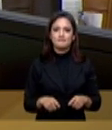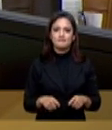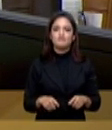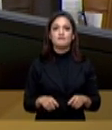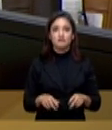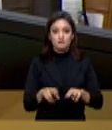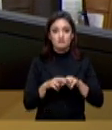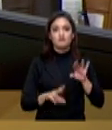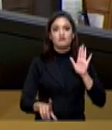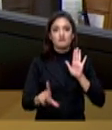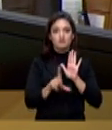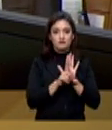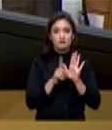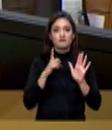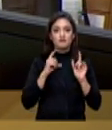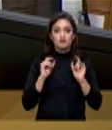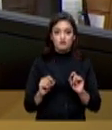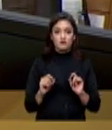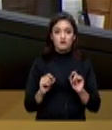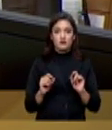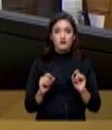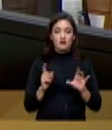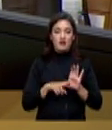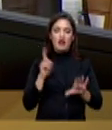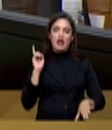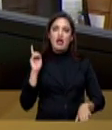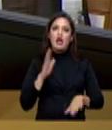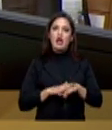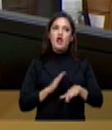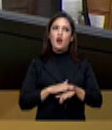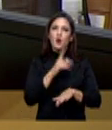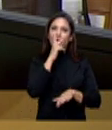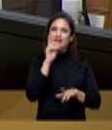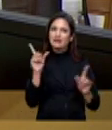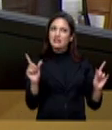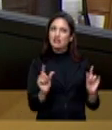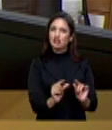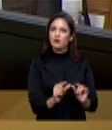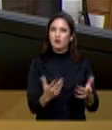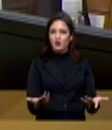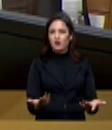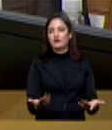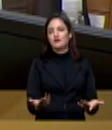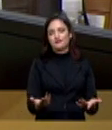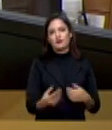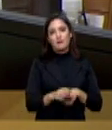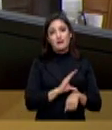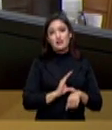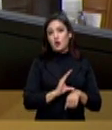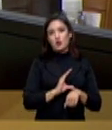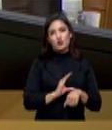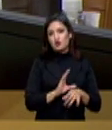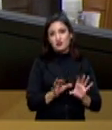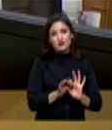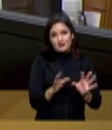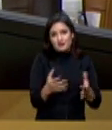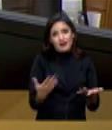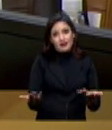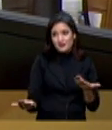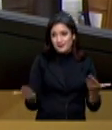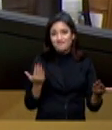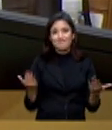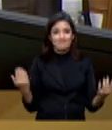meio de lei reduz a competência conferida aos municípios pela própria construção por isso